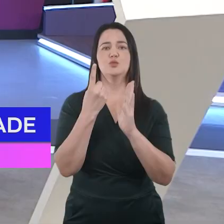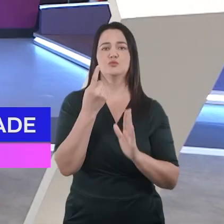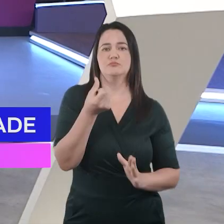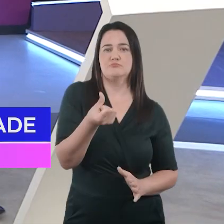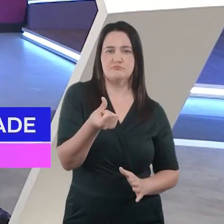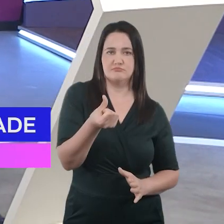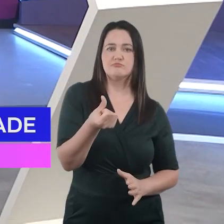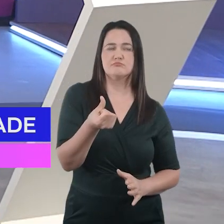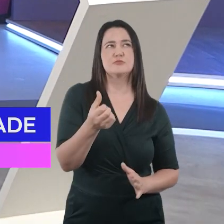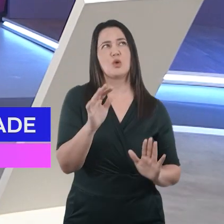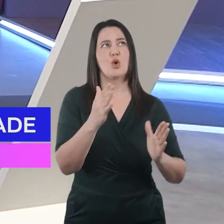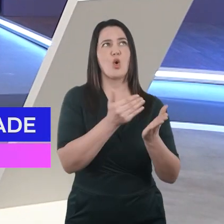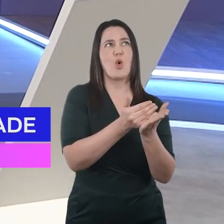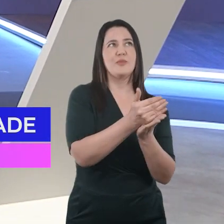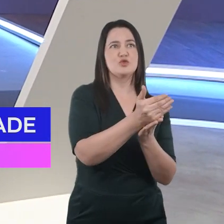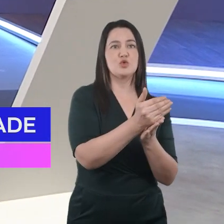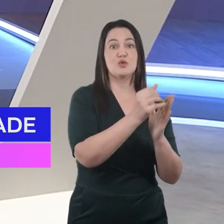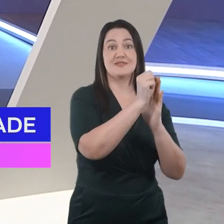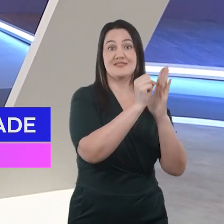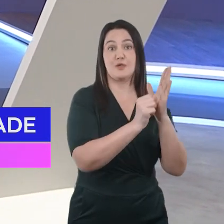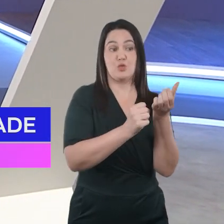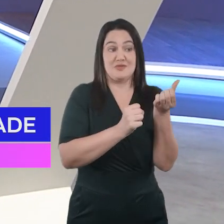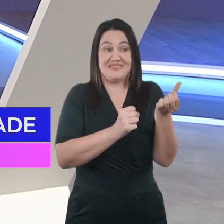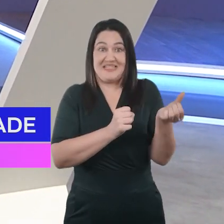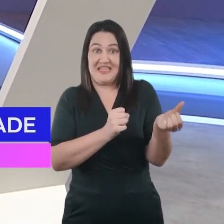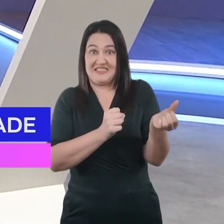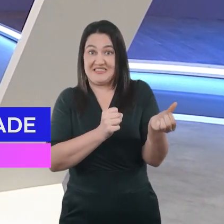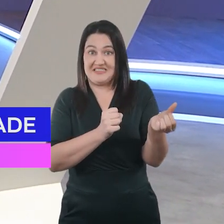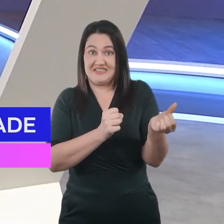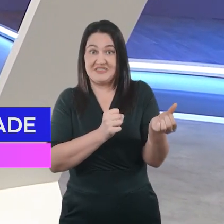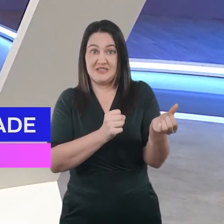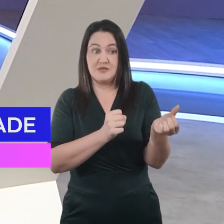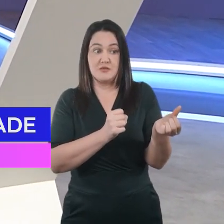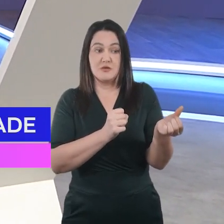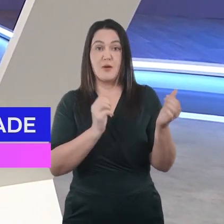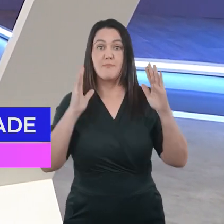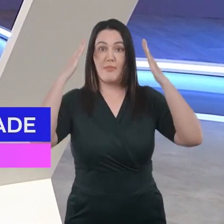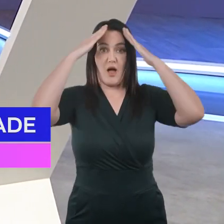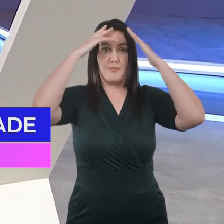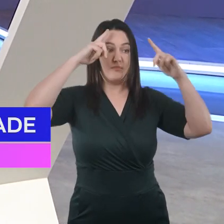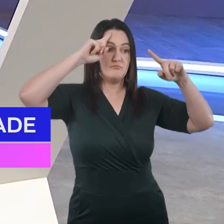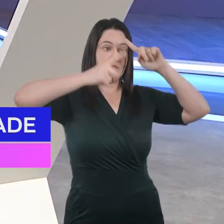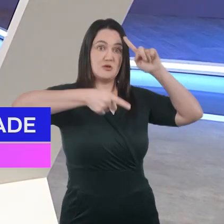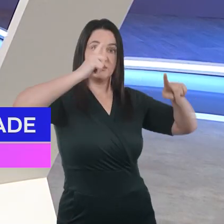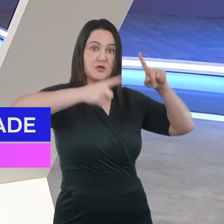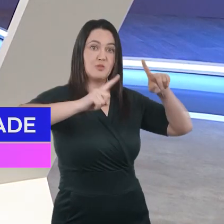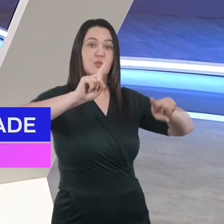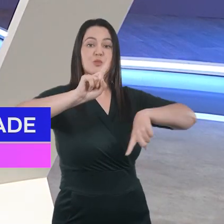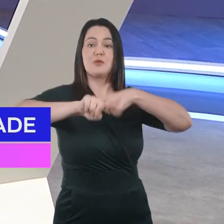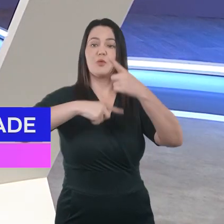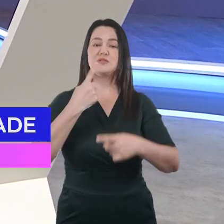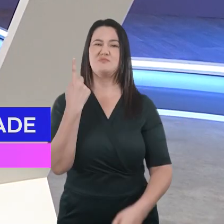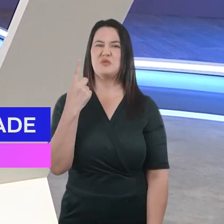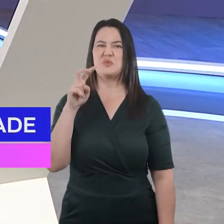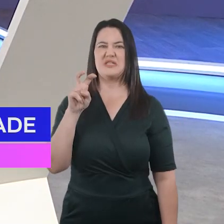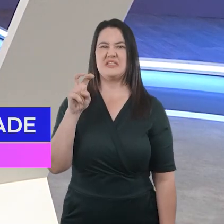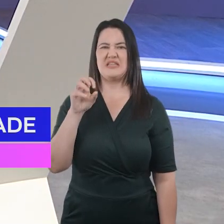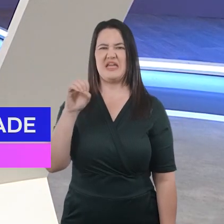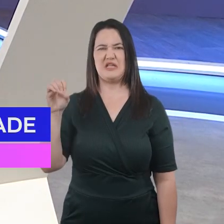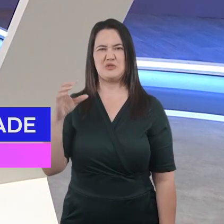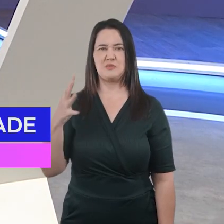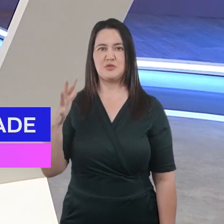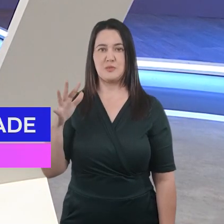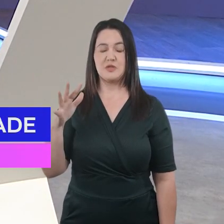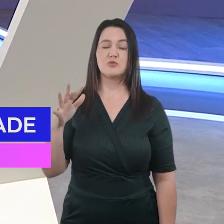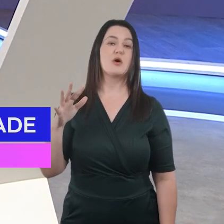XVI, veja, começou lá no século VI, esse período de supremacia papal. Quando chegamos nos anos 1500,